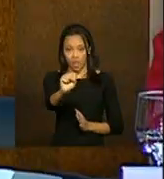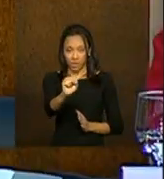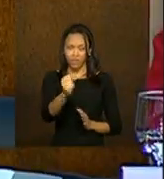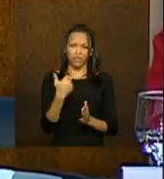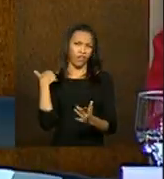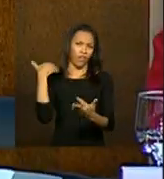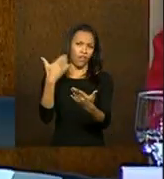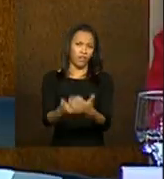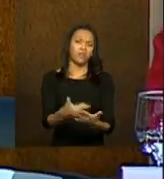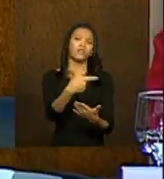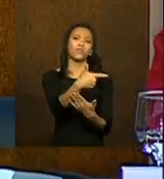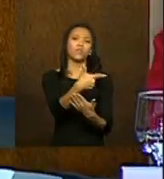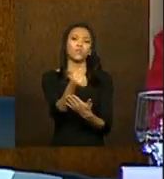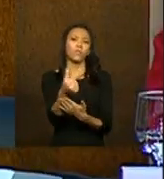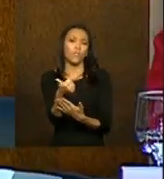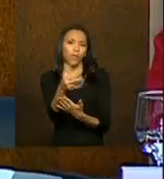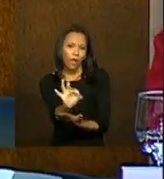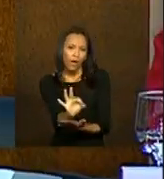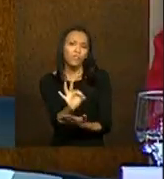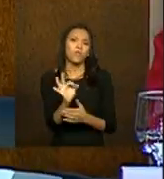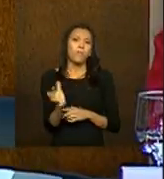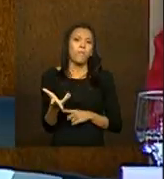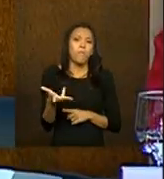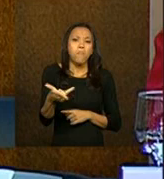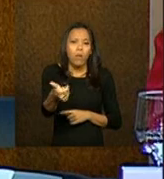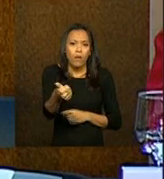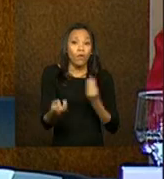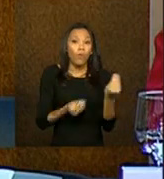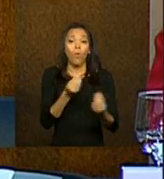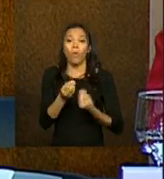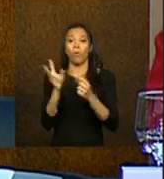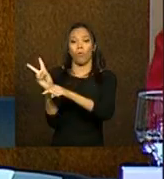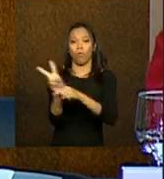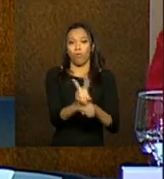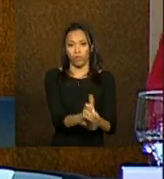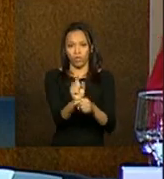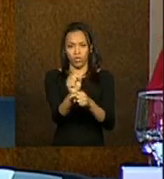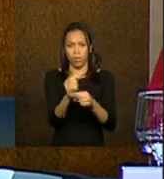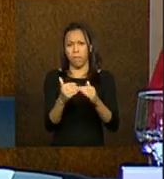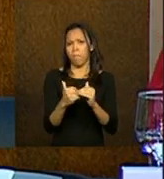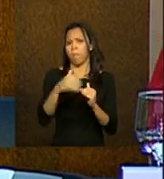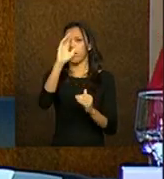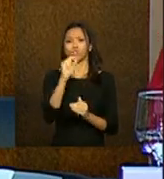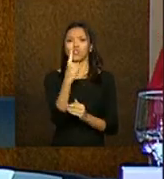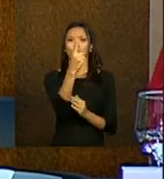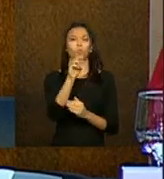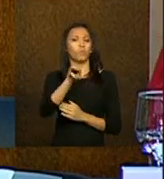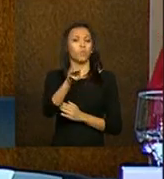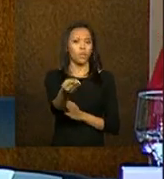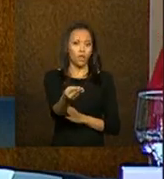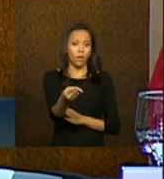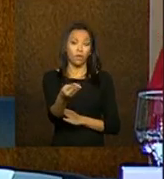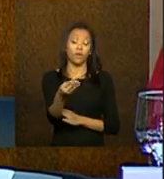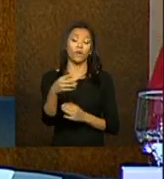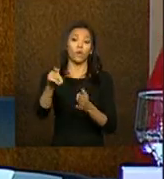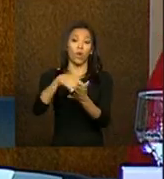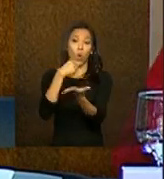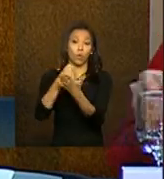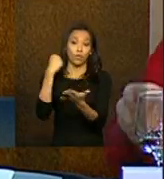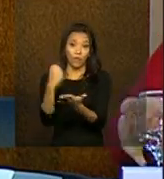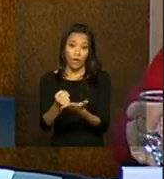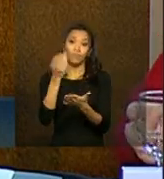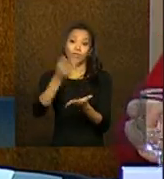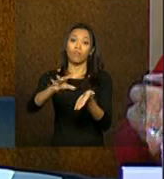Desde 2010, quando foi aprimorada a forma de financiamento, mais de 1.80.000 1000 contratos foram